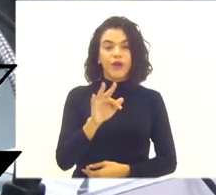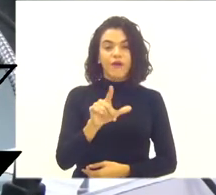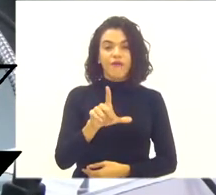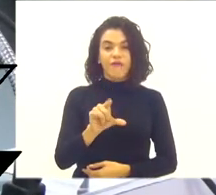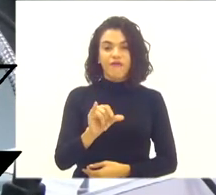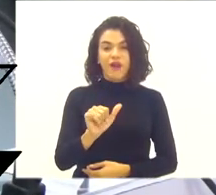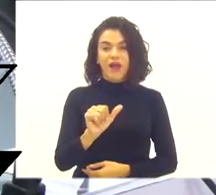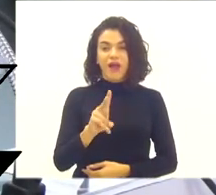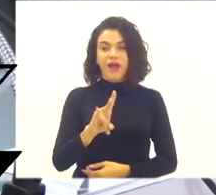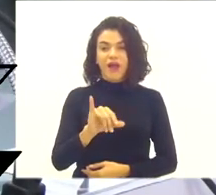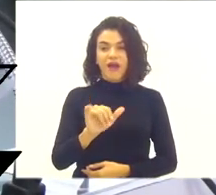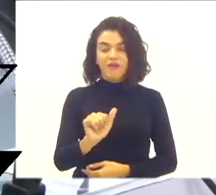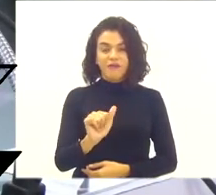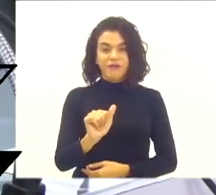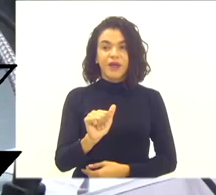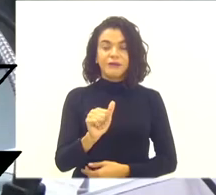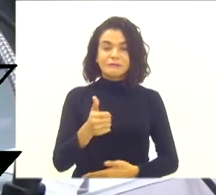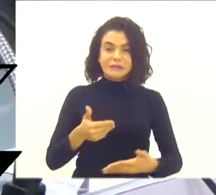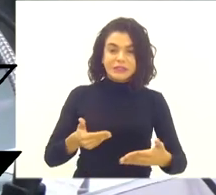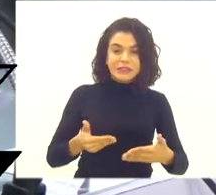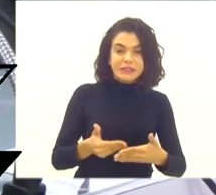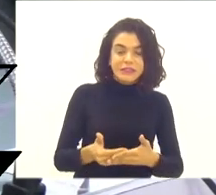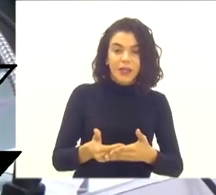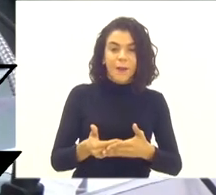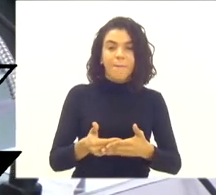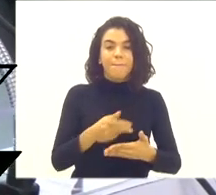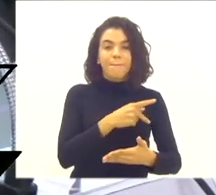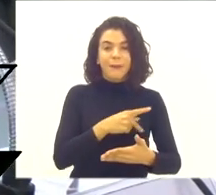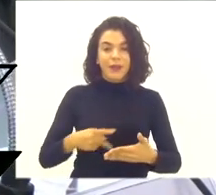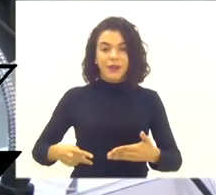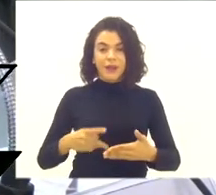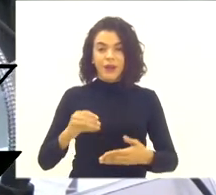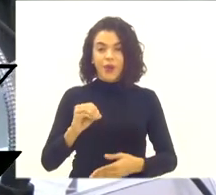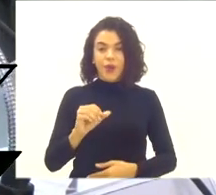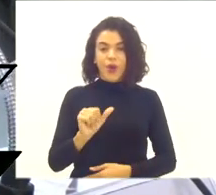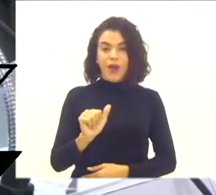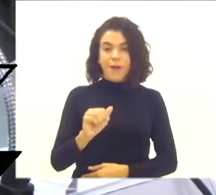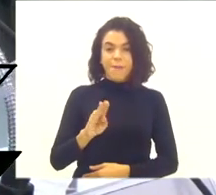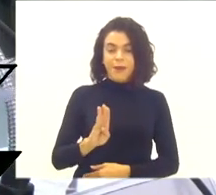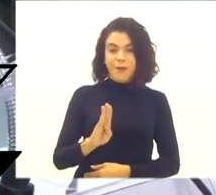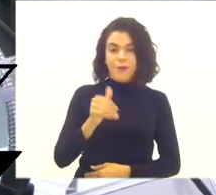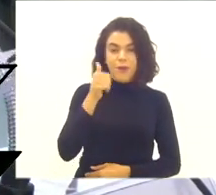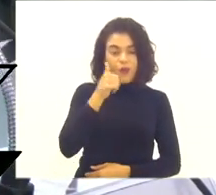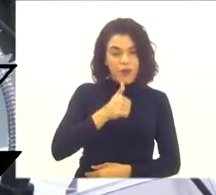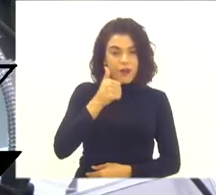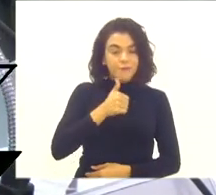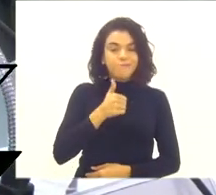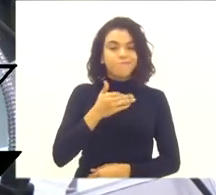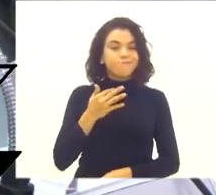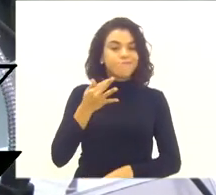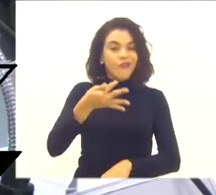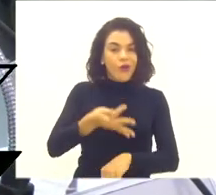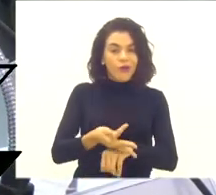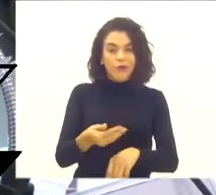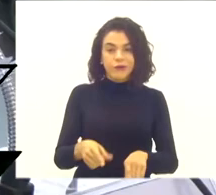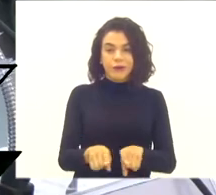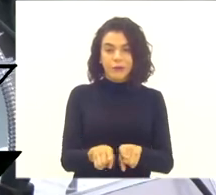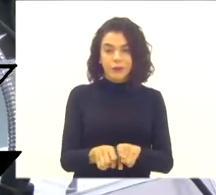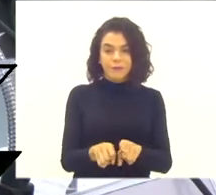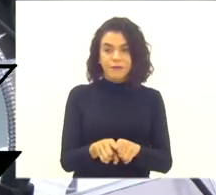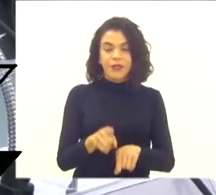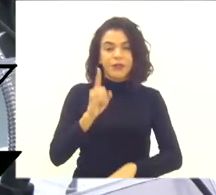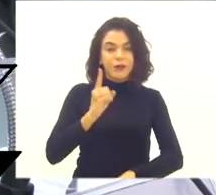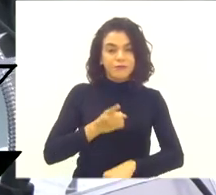Ribeiro houve um imprevisto ela que é presidente da OAB mulher do Rio de Janeiro e ela não poderá estar presente então eu